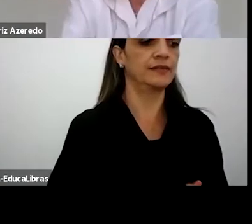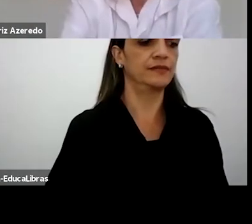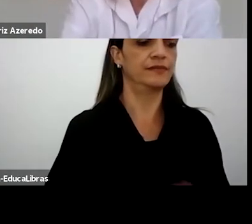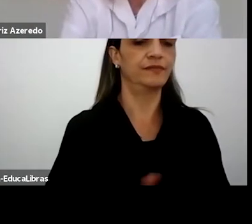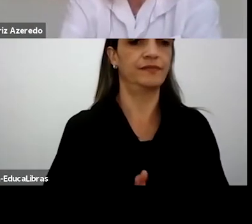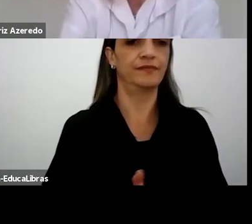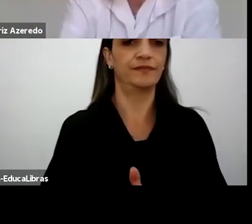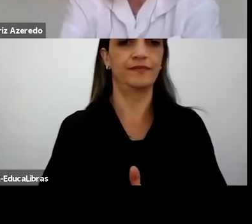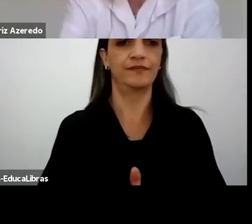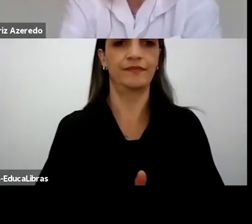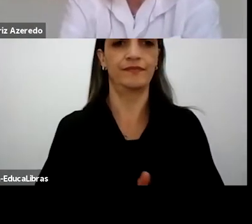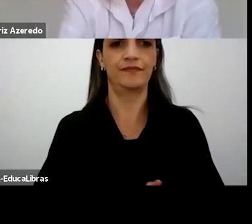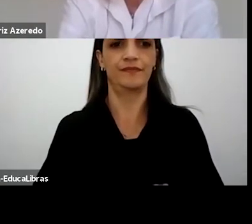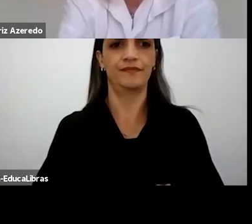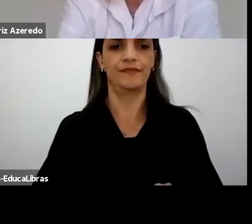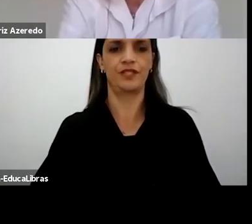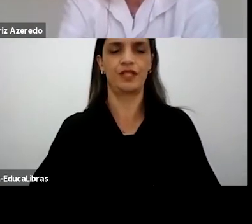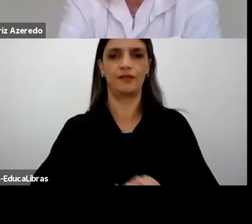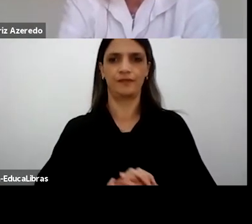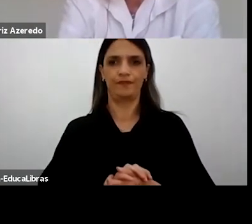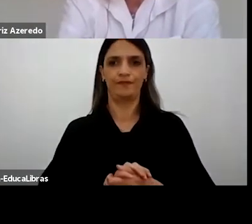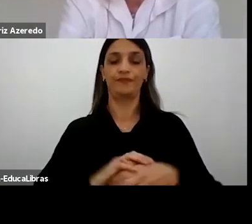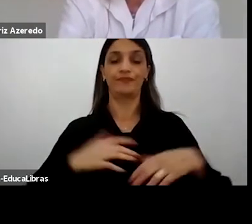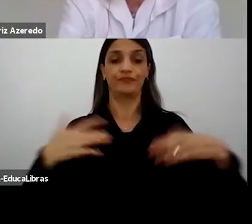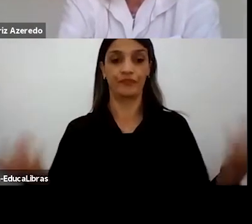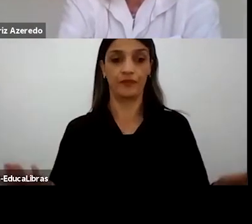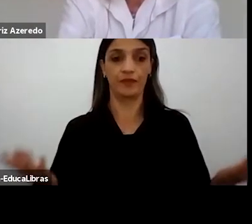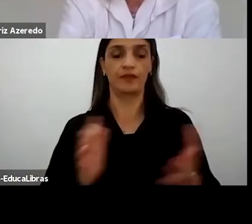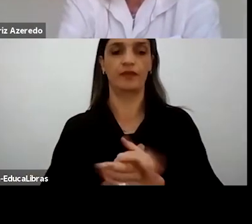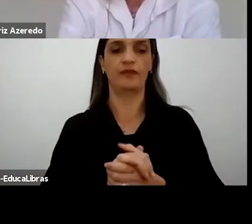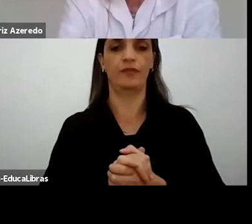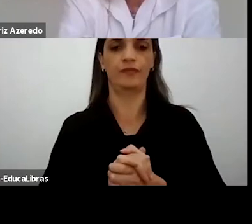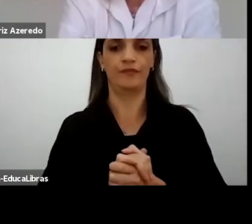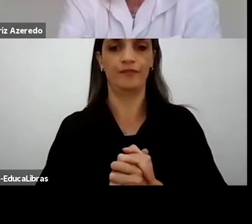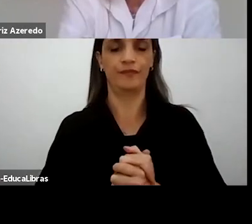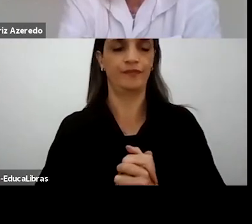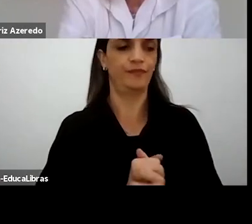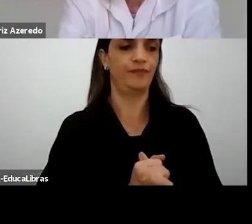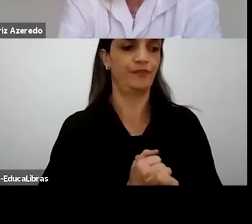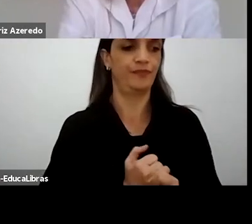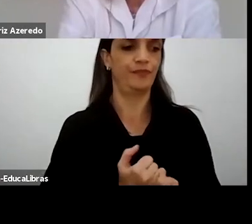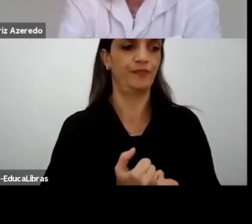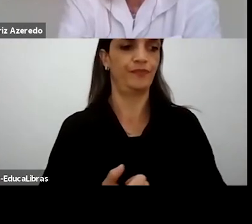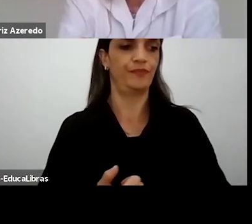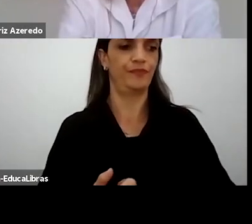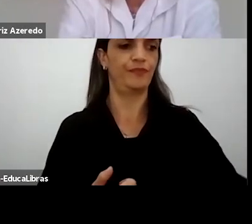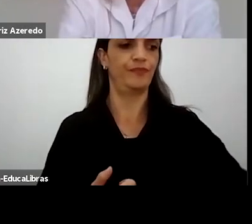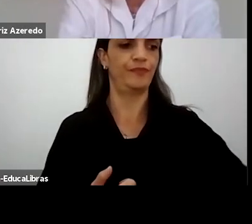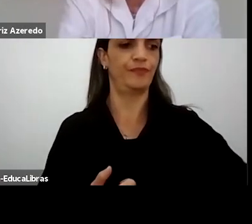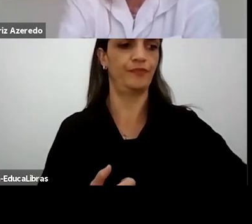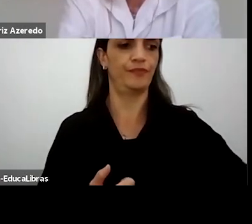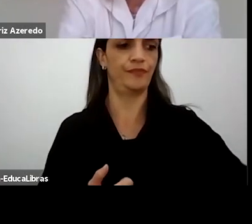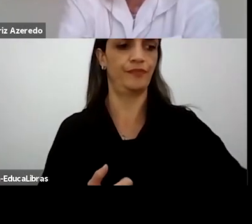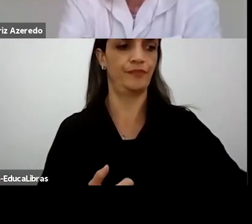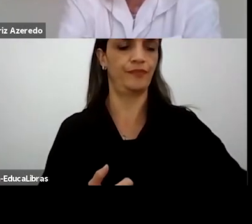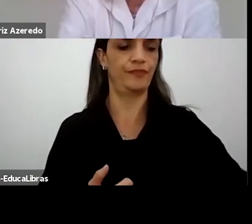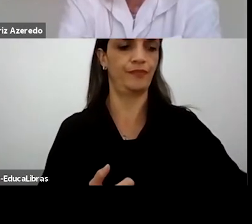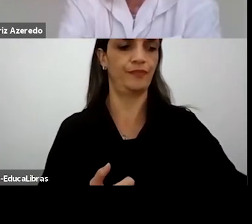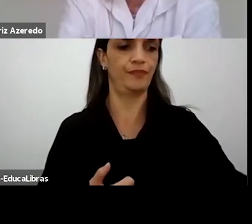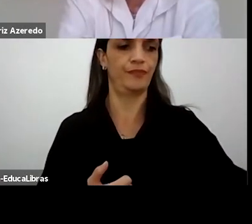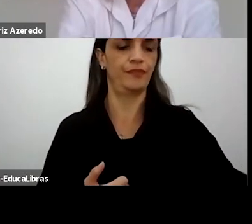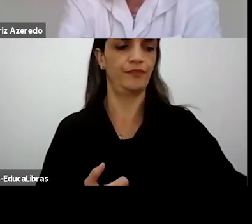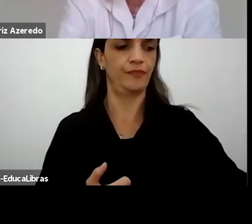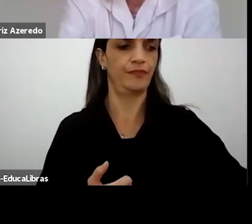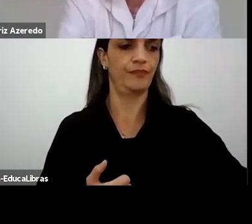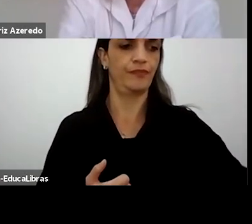feito, muito, muito movidos pelo coração. Que gostoso ouvir isso. É